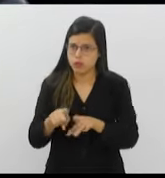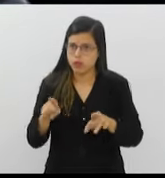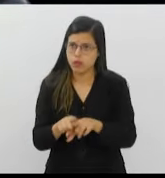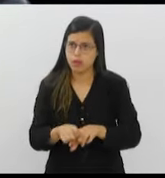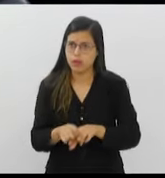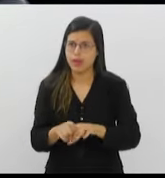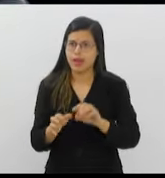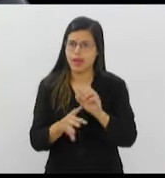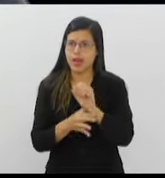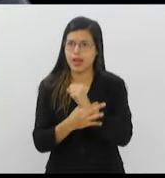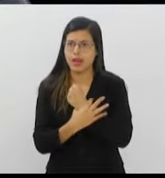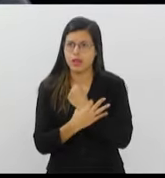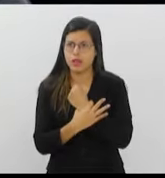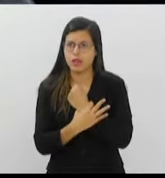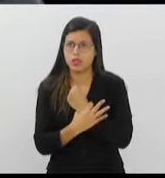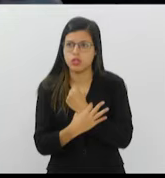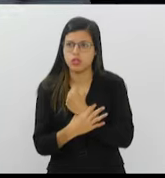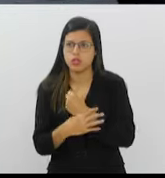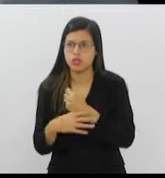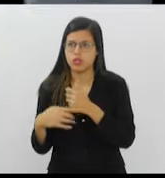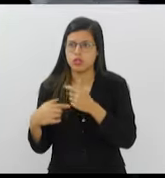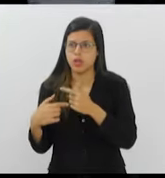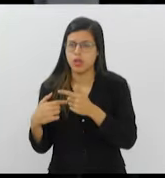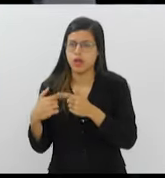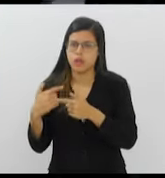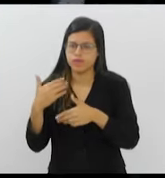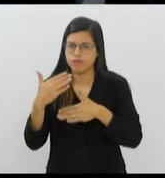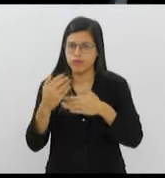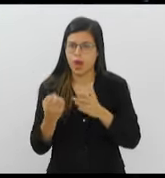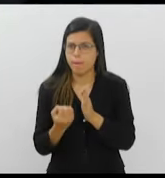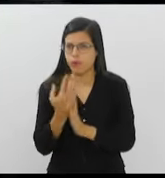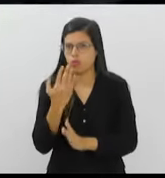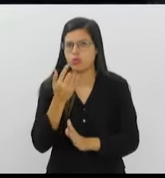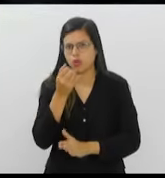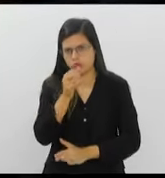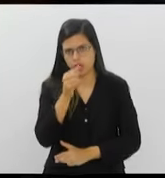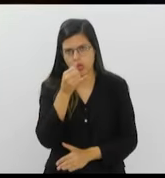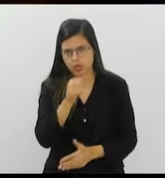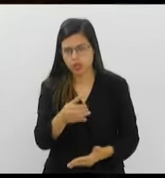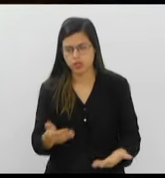de garantir a geração de energia que tem. De forma que eu